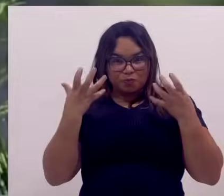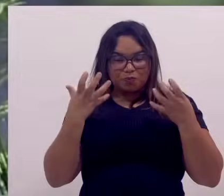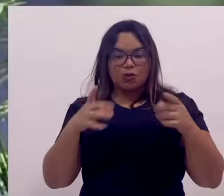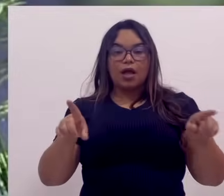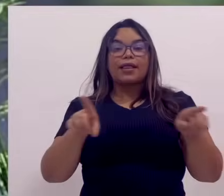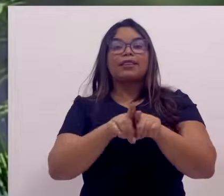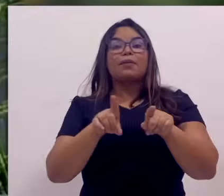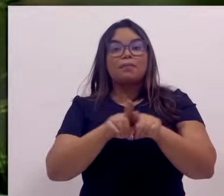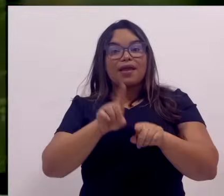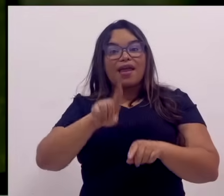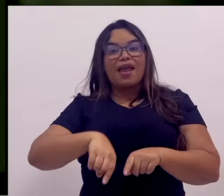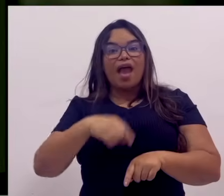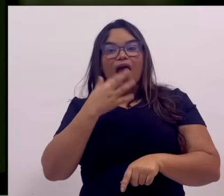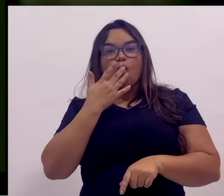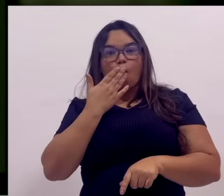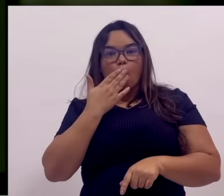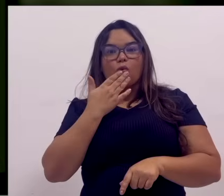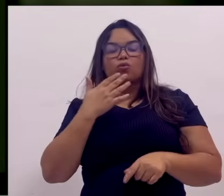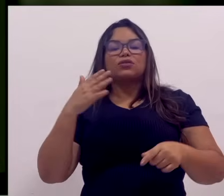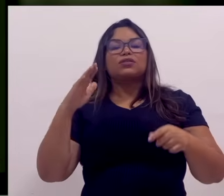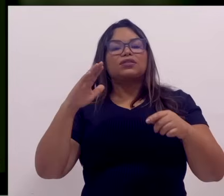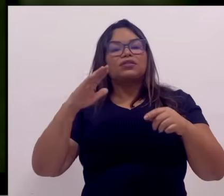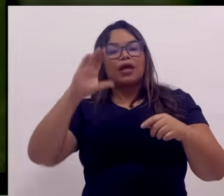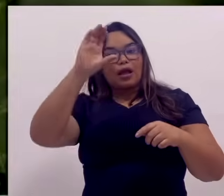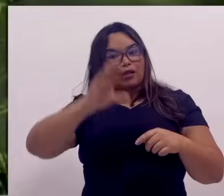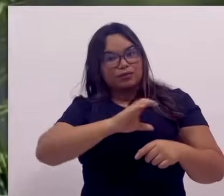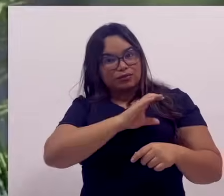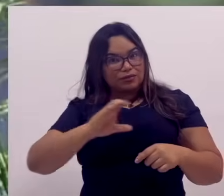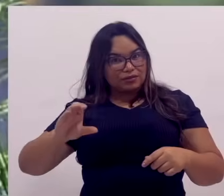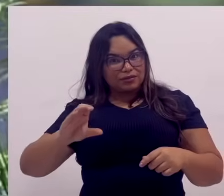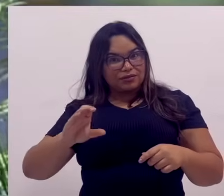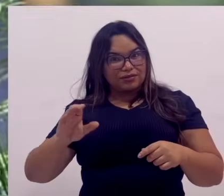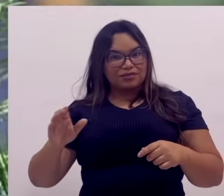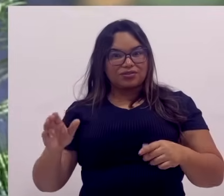Púrpura e carmesim também são as cores da Igreja da Idade Média.